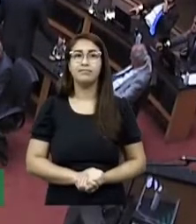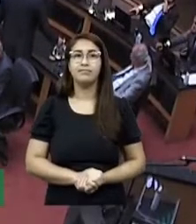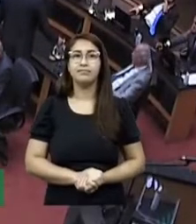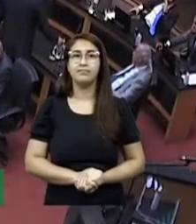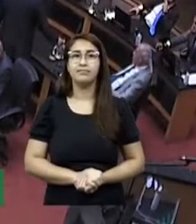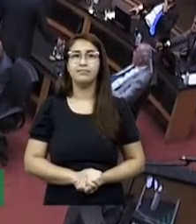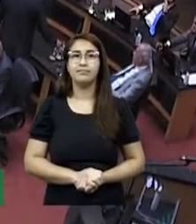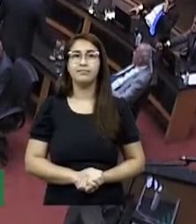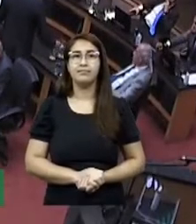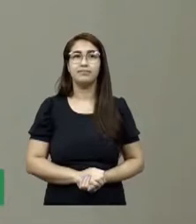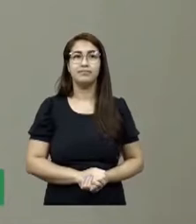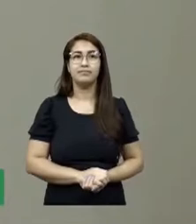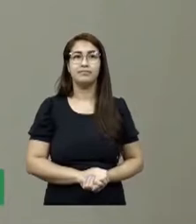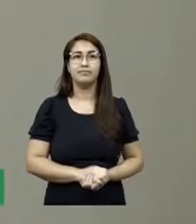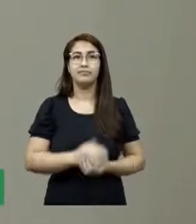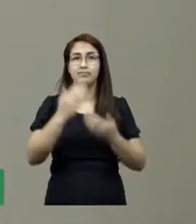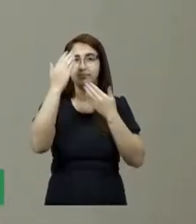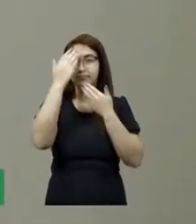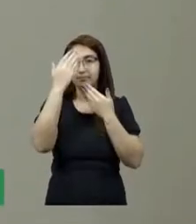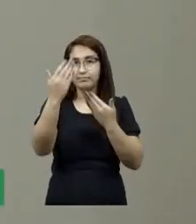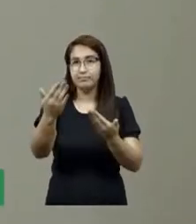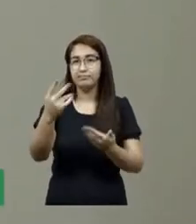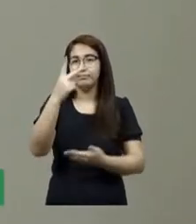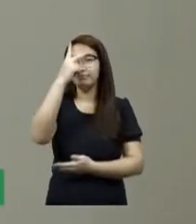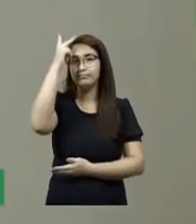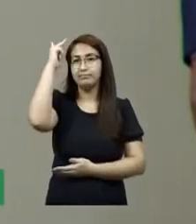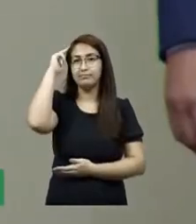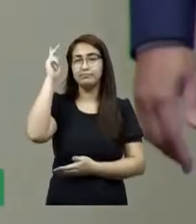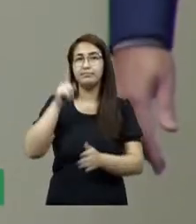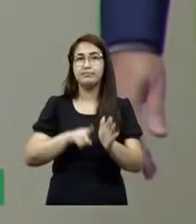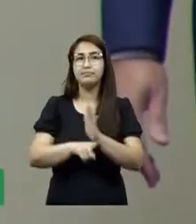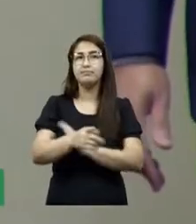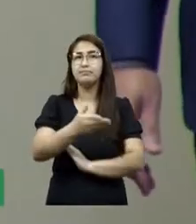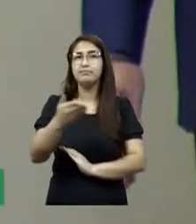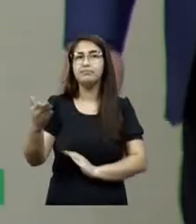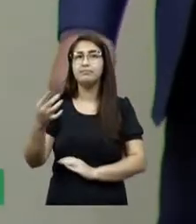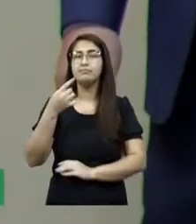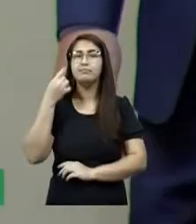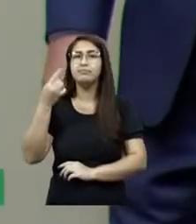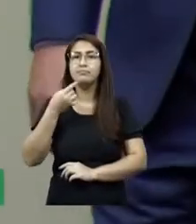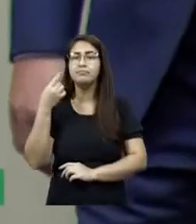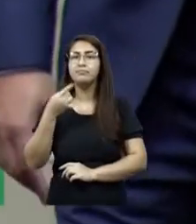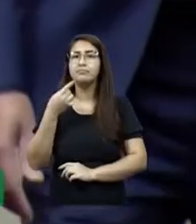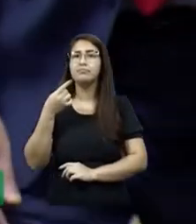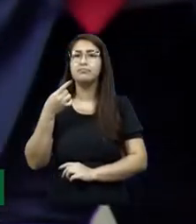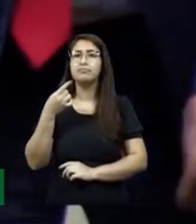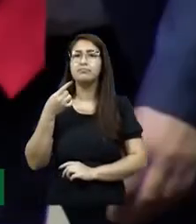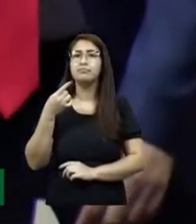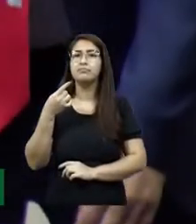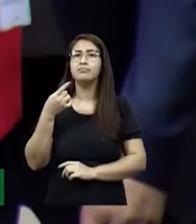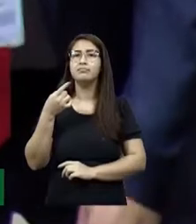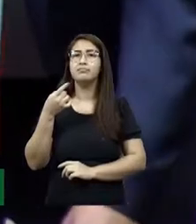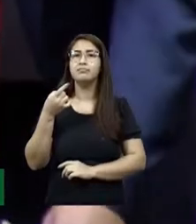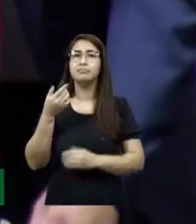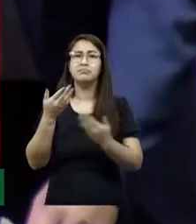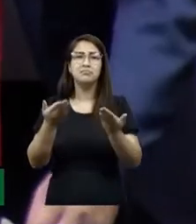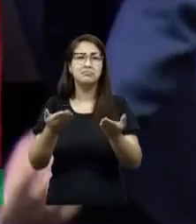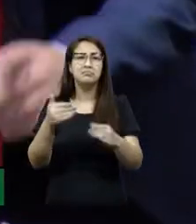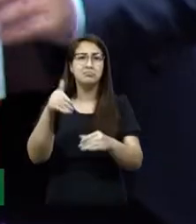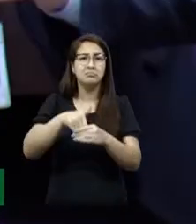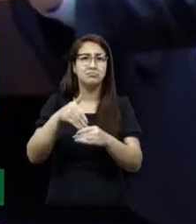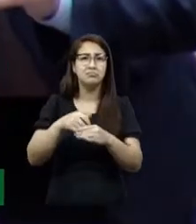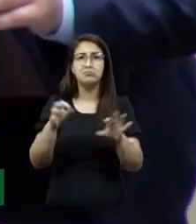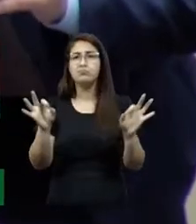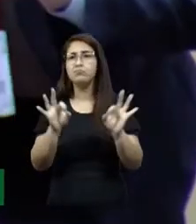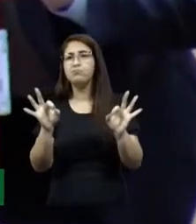Obrigado ao deputado Vicente. Consulto, senhores deputados, se algum deputado ainda não exerceu seu